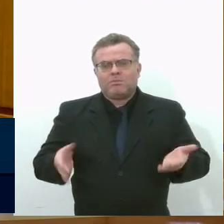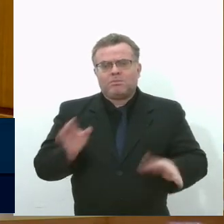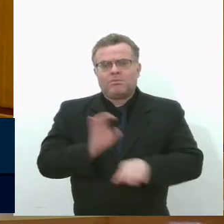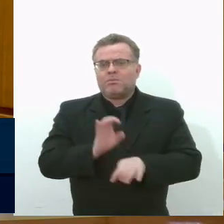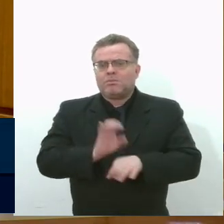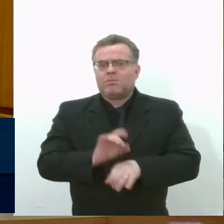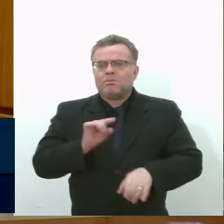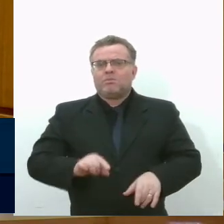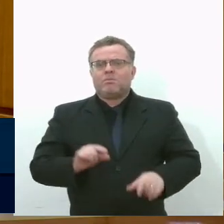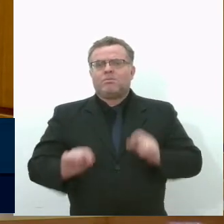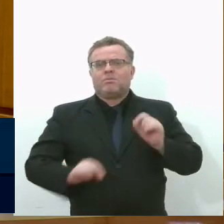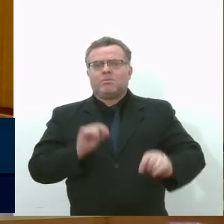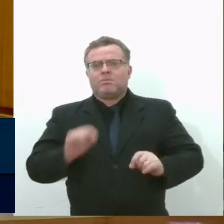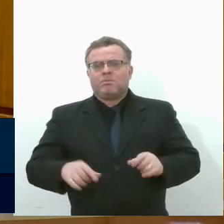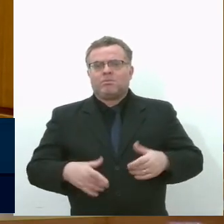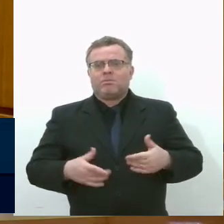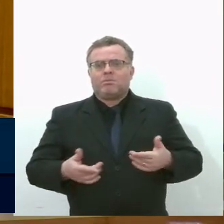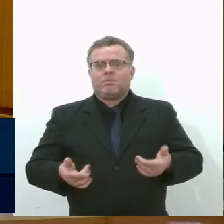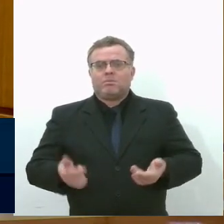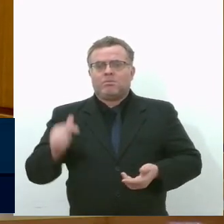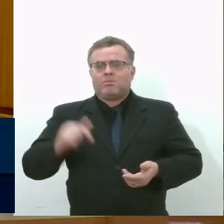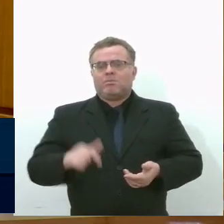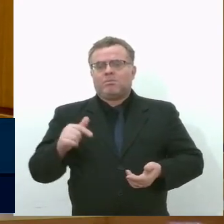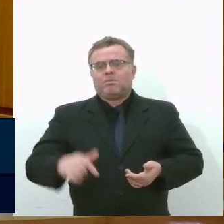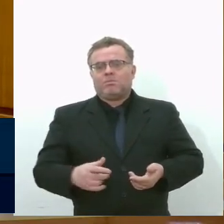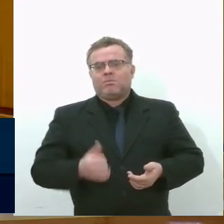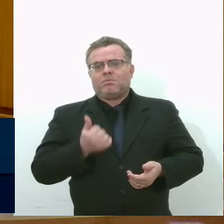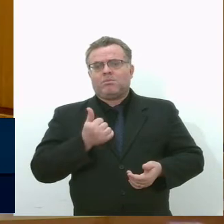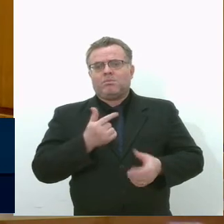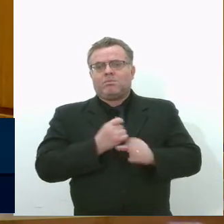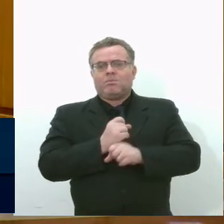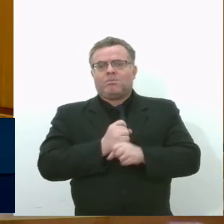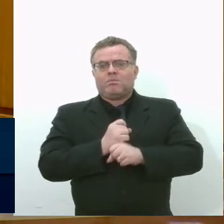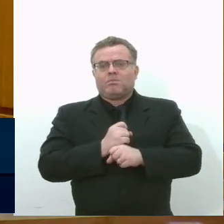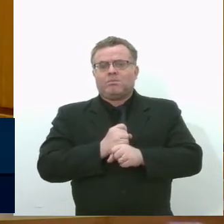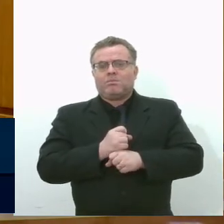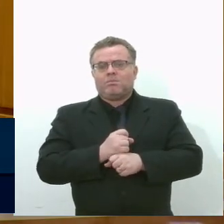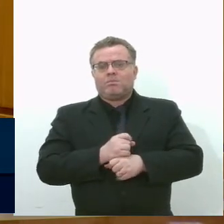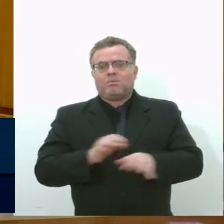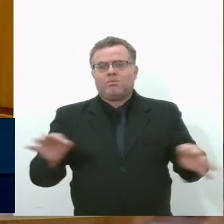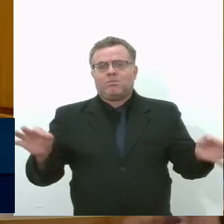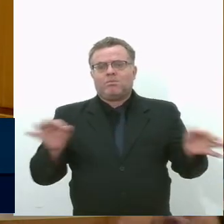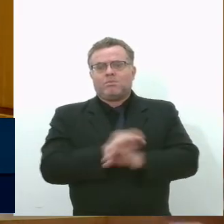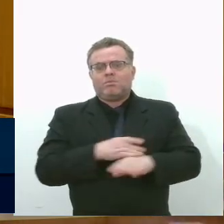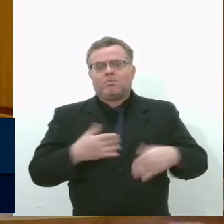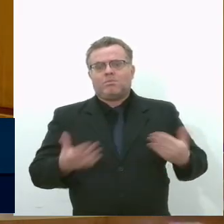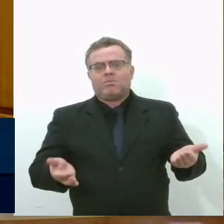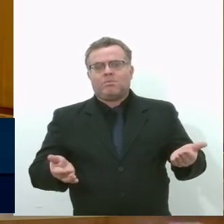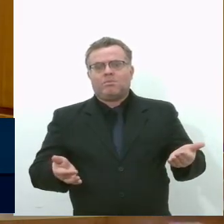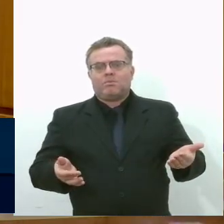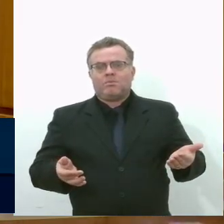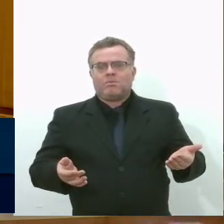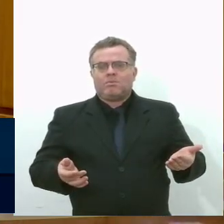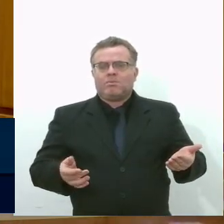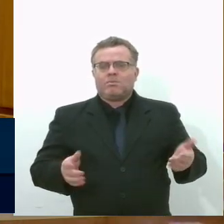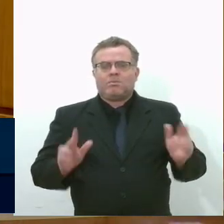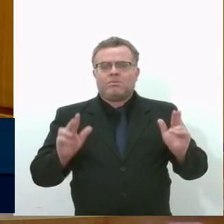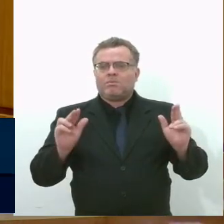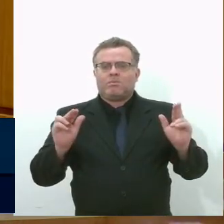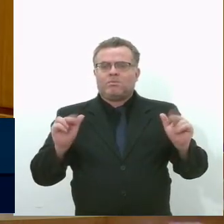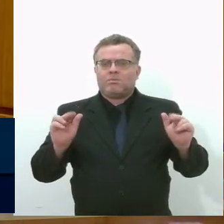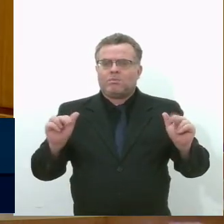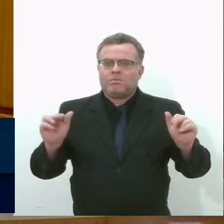vou sair daqui depois de 12 anos, nunca, sequer, nunca,